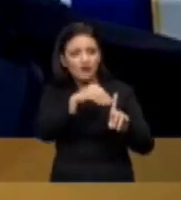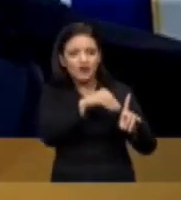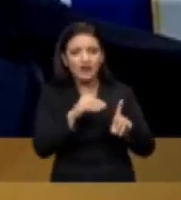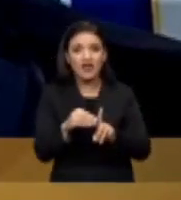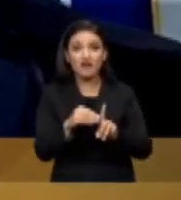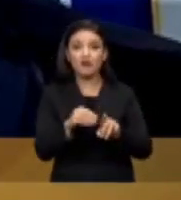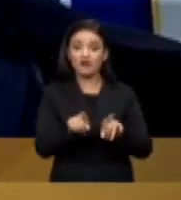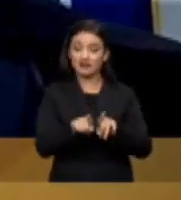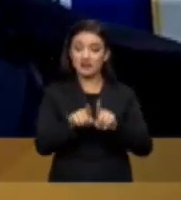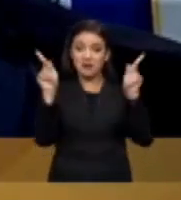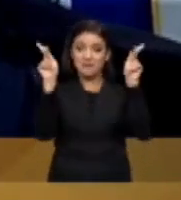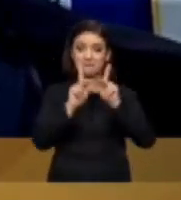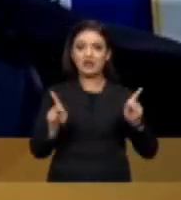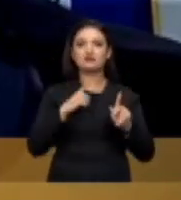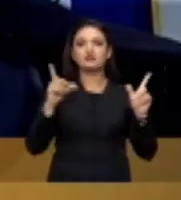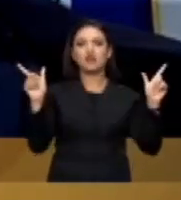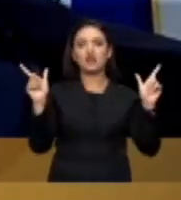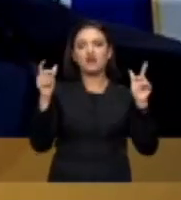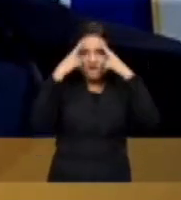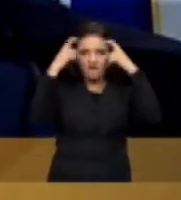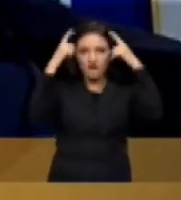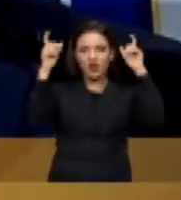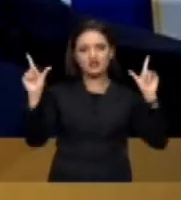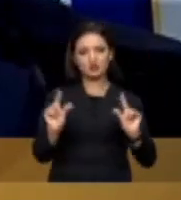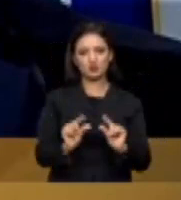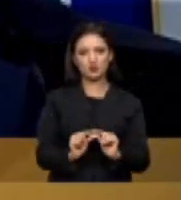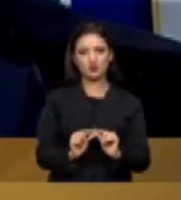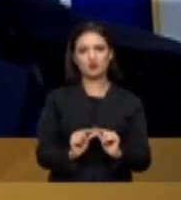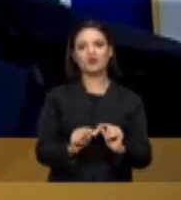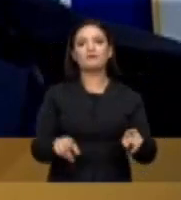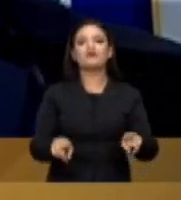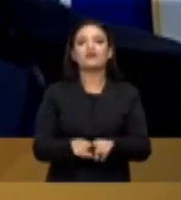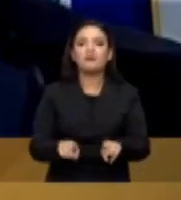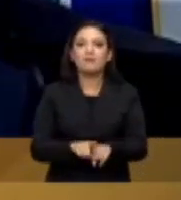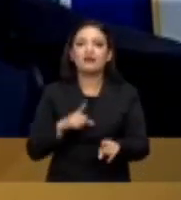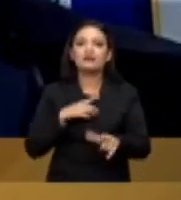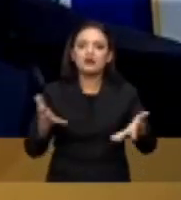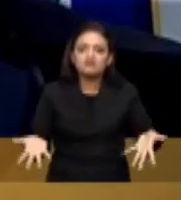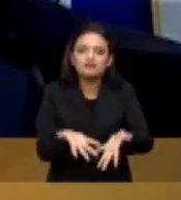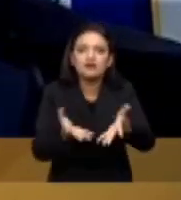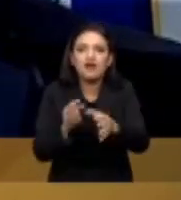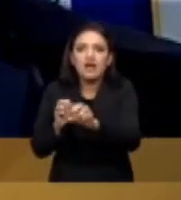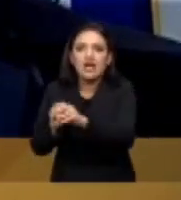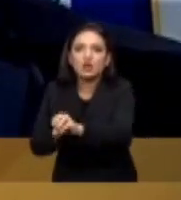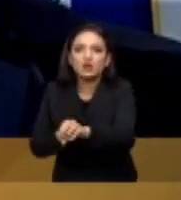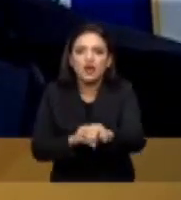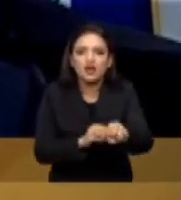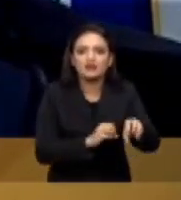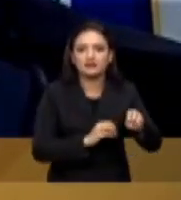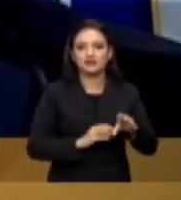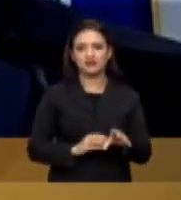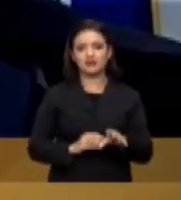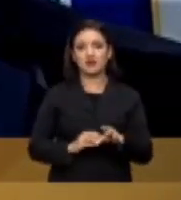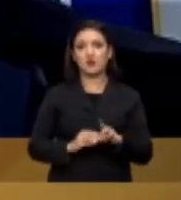com a paz, há uma redução da violência. Há também a promoção de educação em muitos